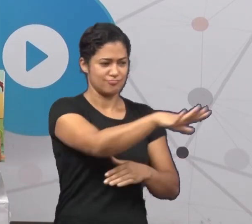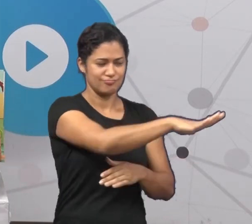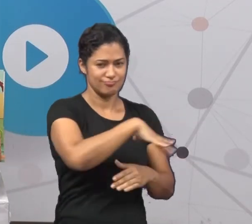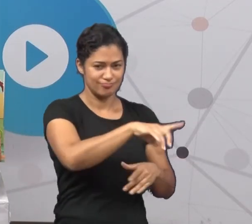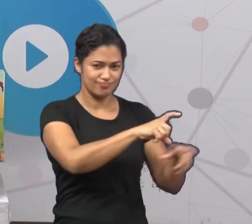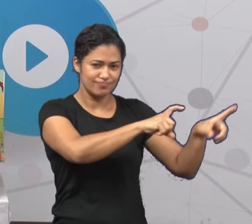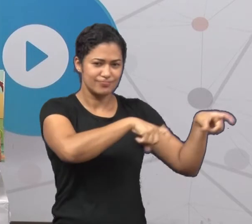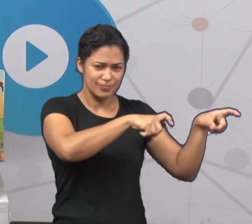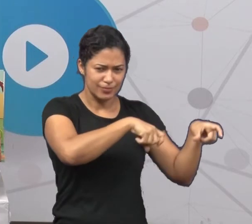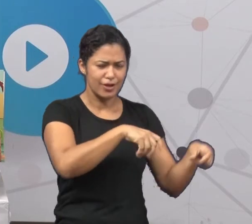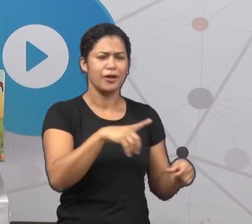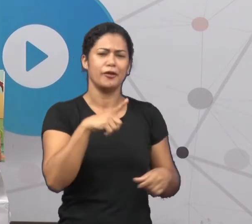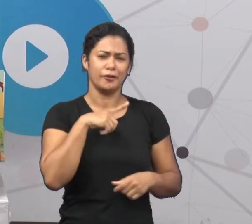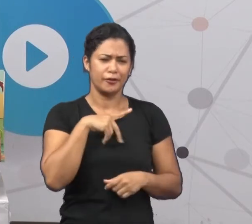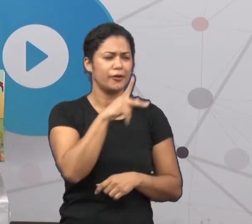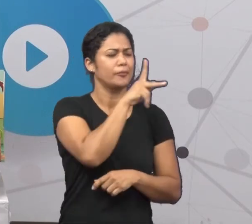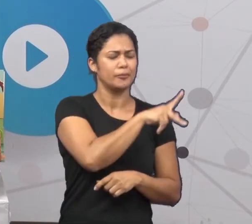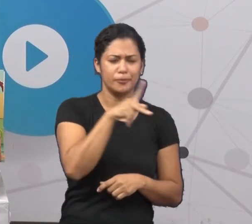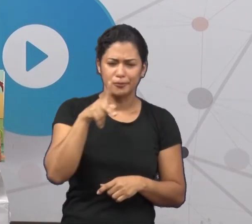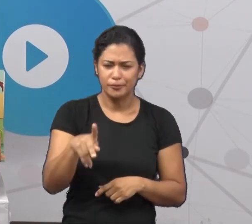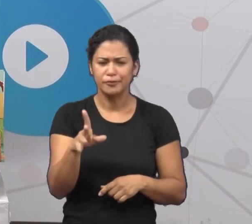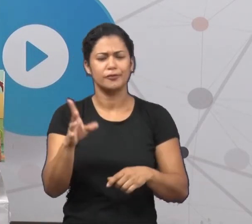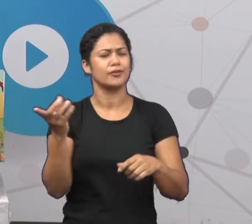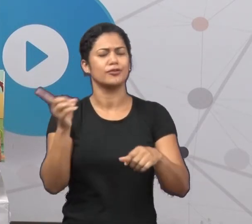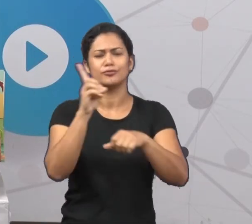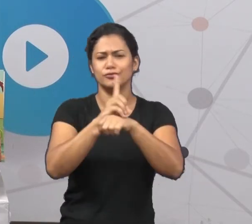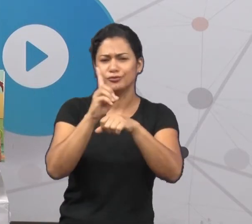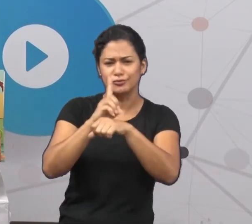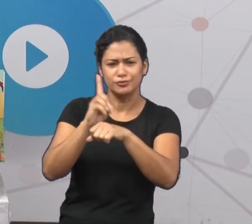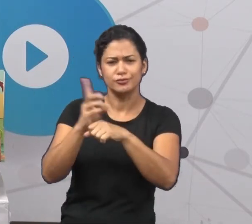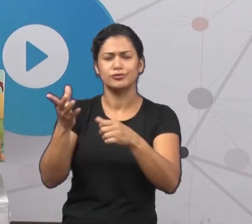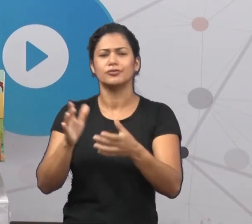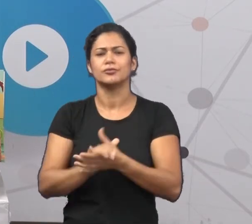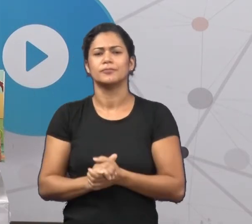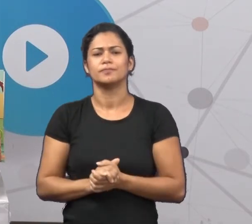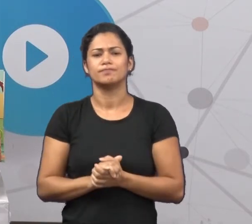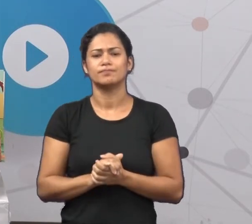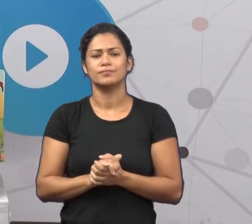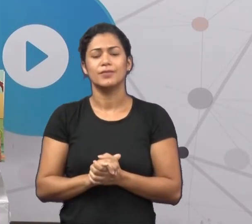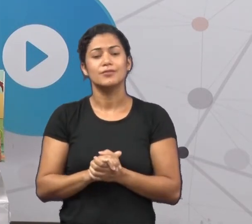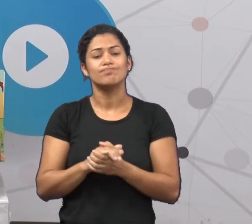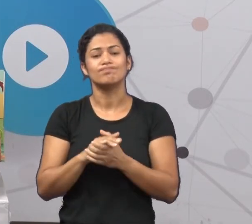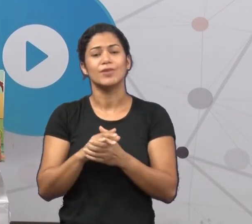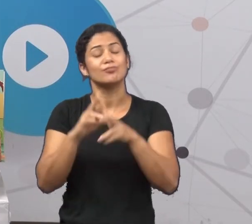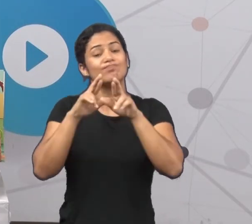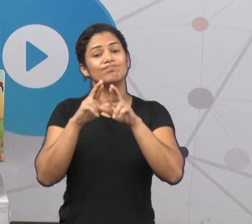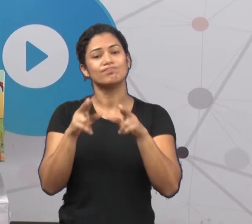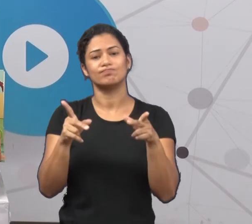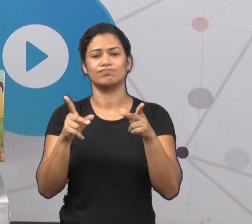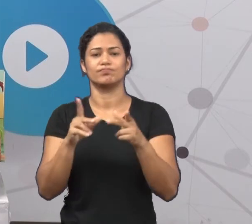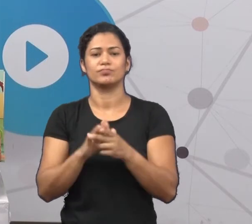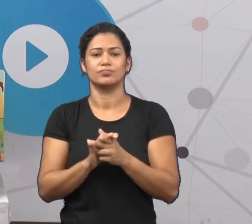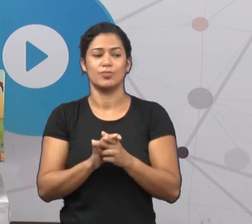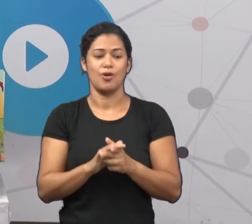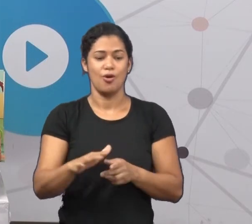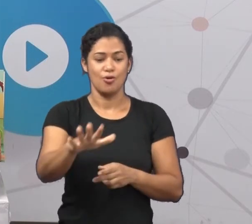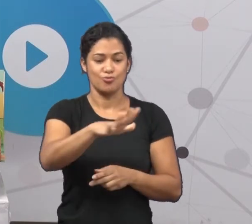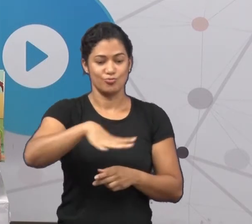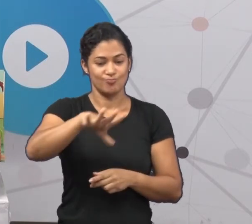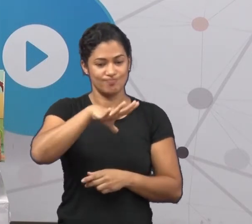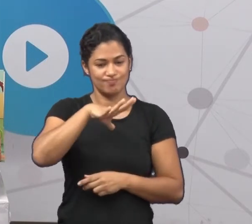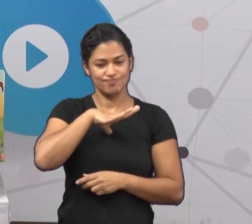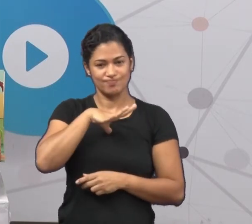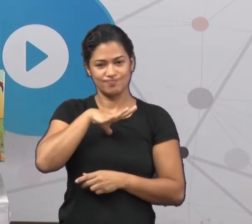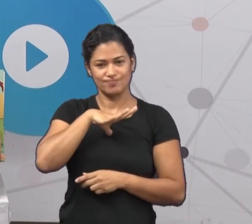tem professores, tem servente, tem diretor. Só que tem uma diferença. Na zona